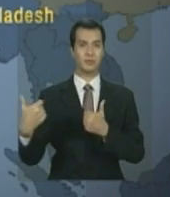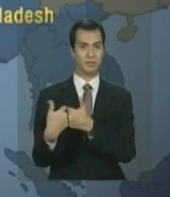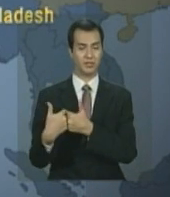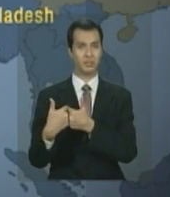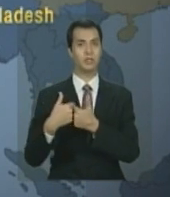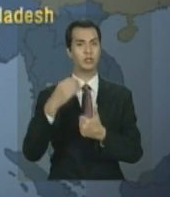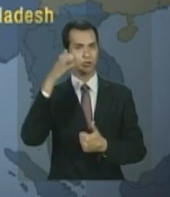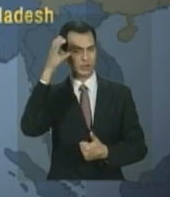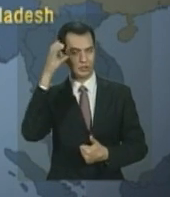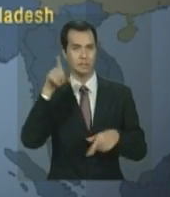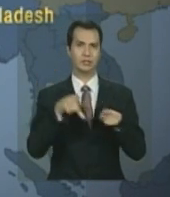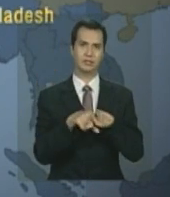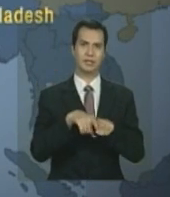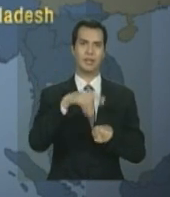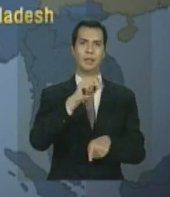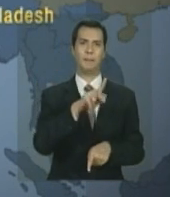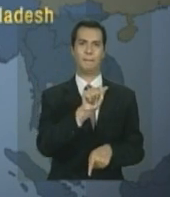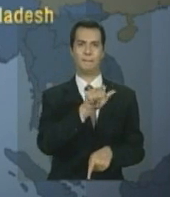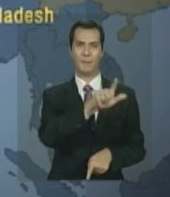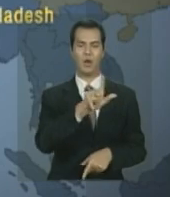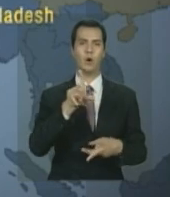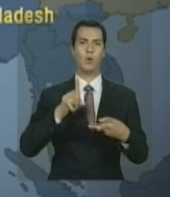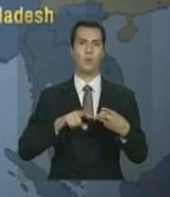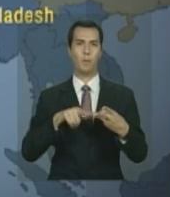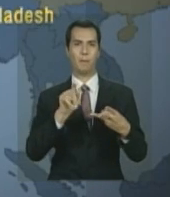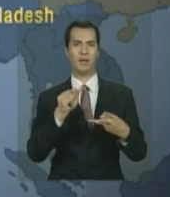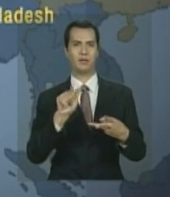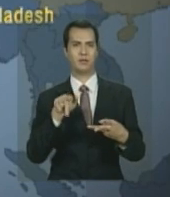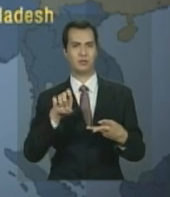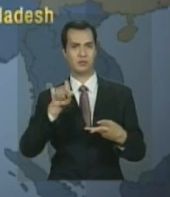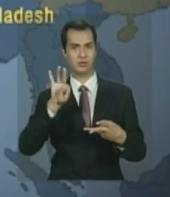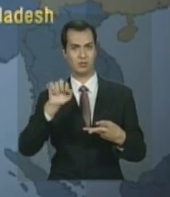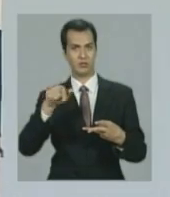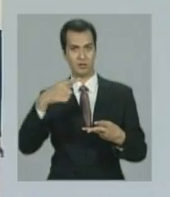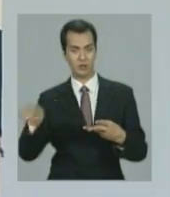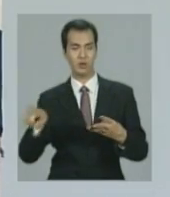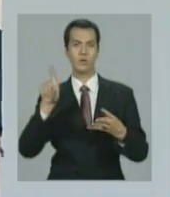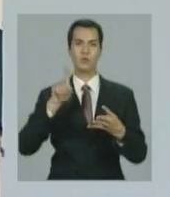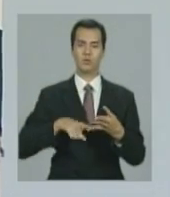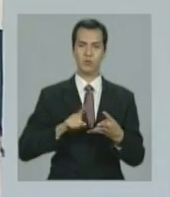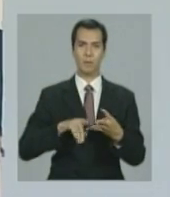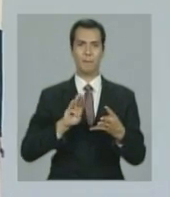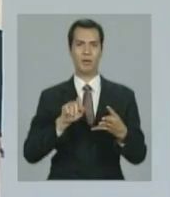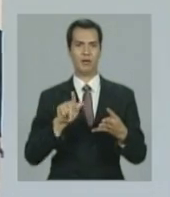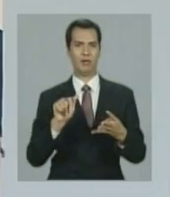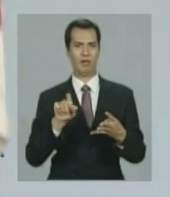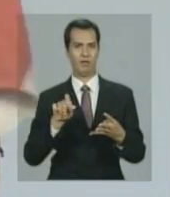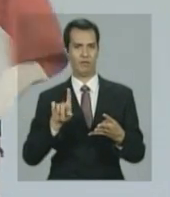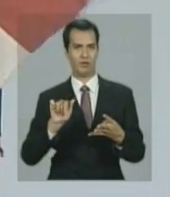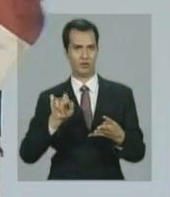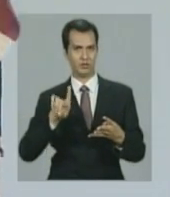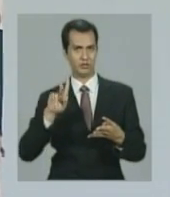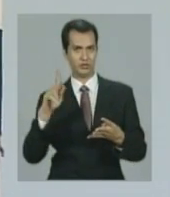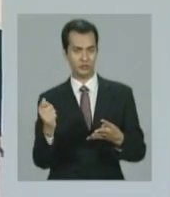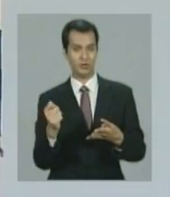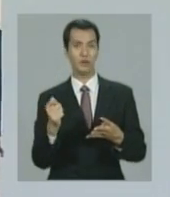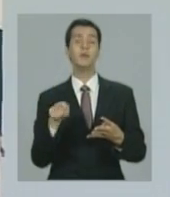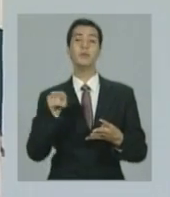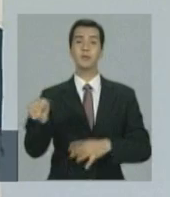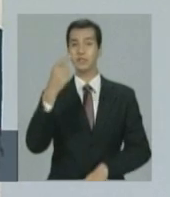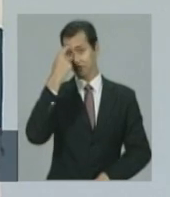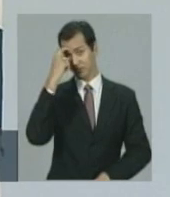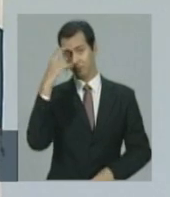Nepal ao norte, o Paquistão a noroeste e Bangladesh ao leste. As relações diplomáticas foram estabelecidas com o Brasil